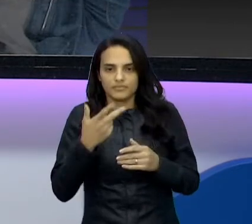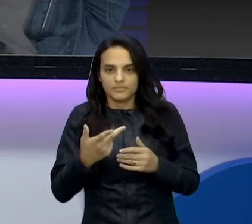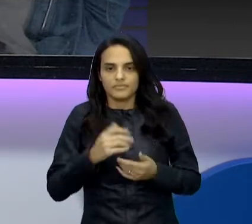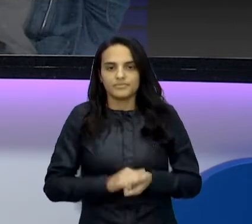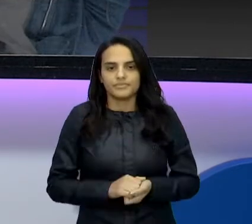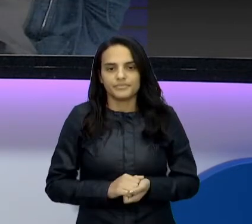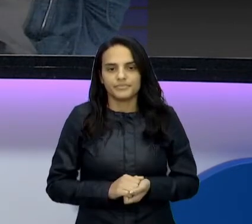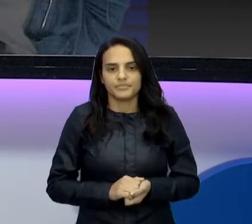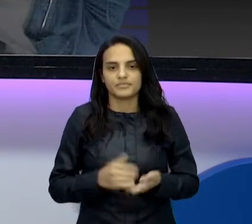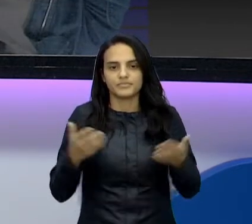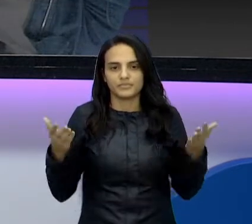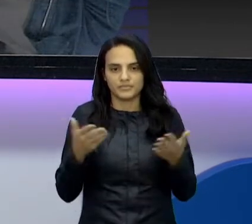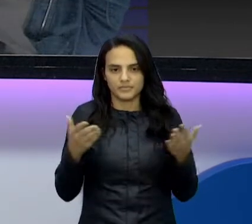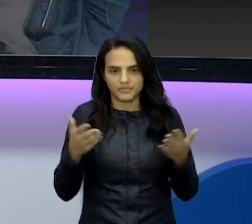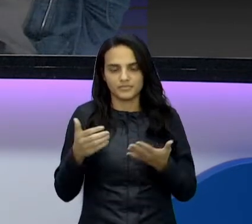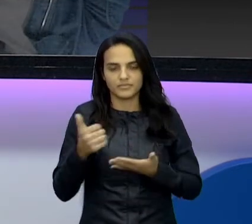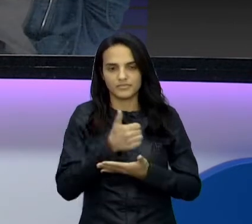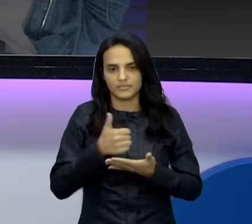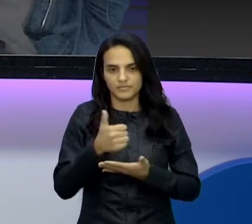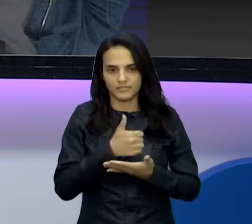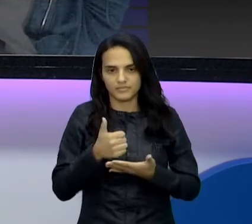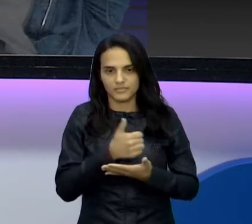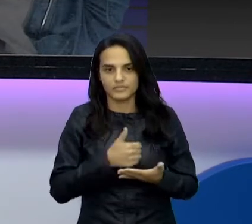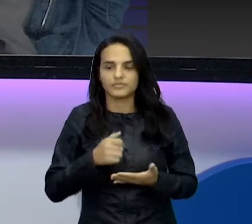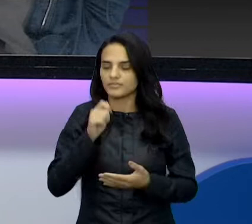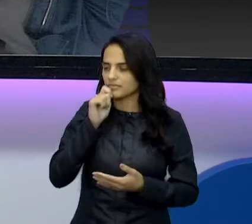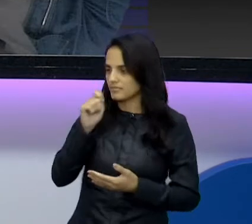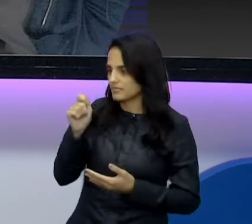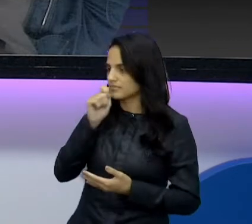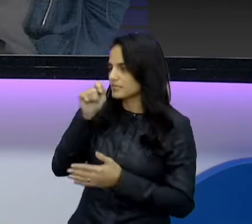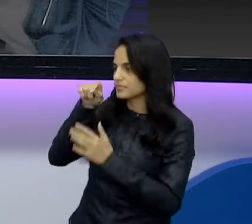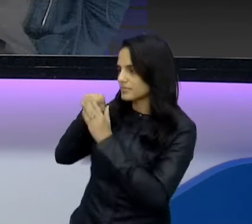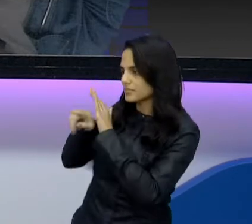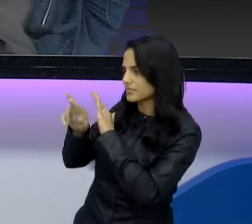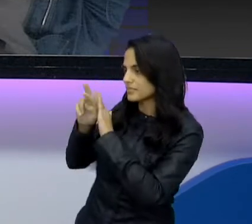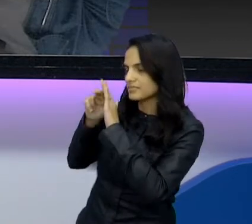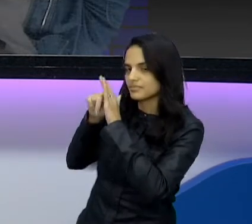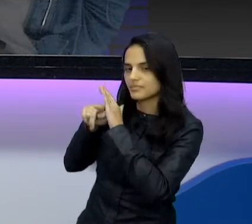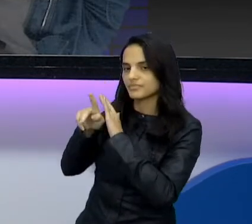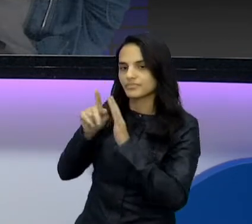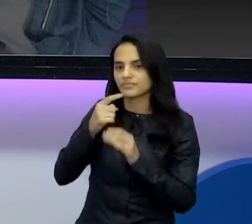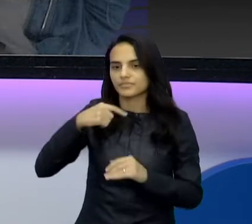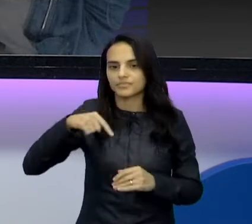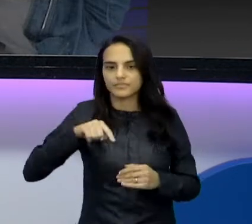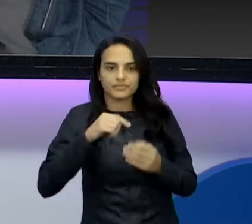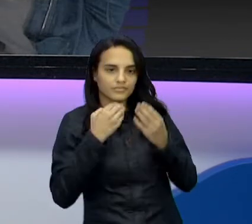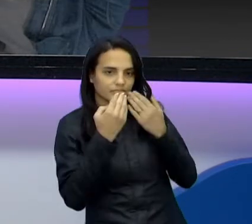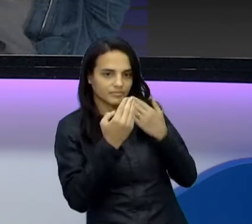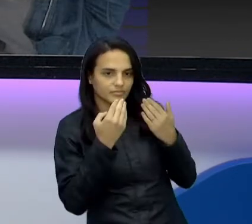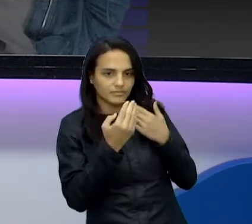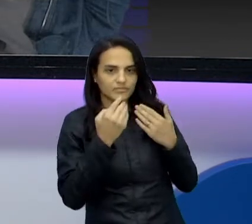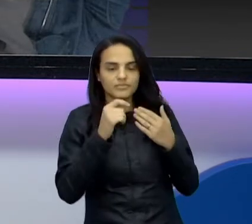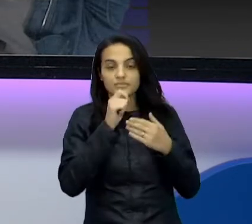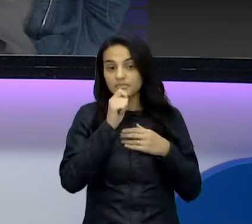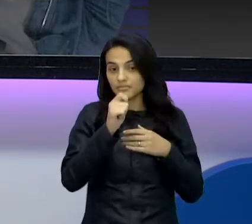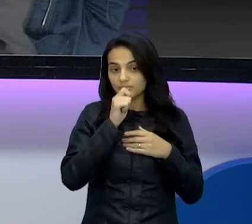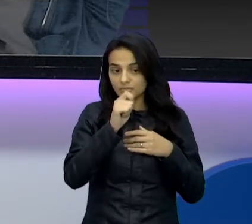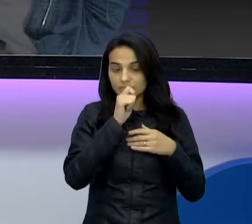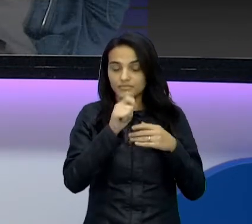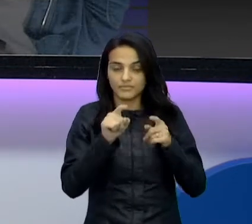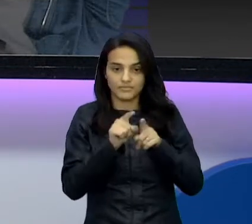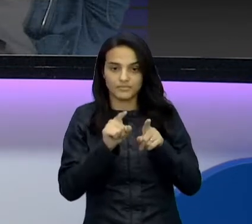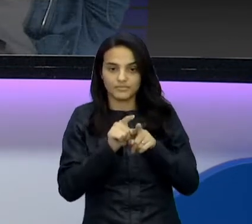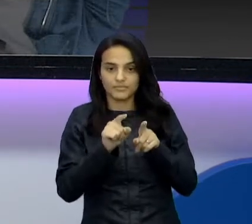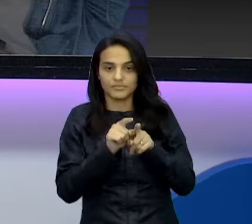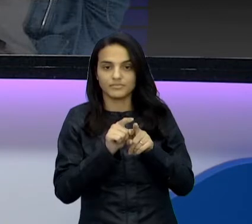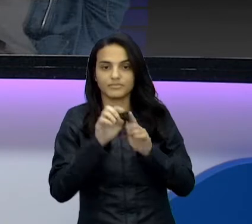isso. Hoje, com base para a nossa entrevista aqui, a nossa conversa, eu trouxe uma entrevista também